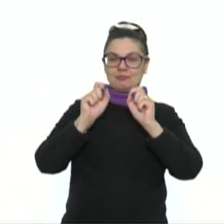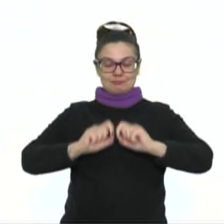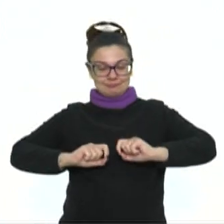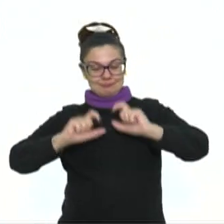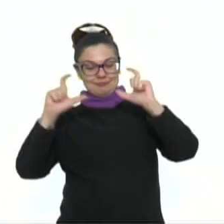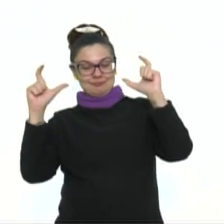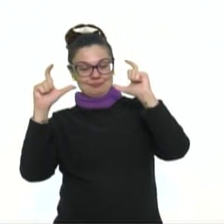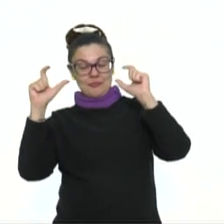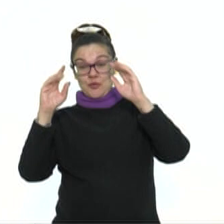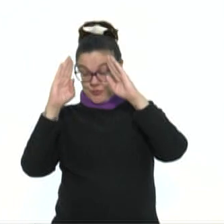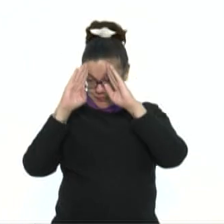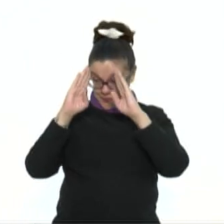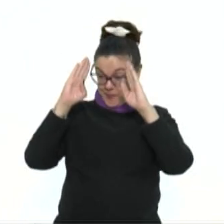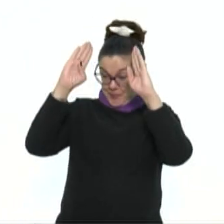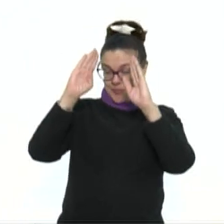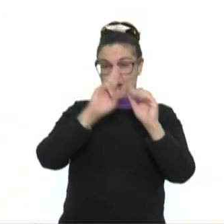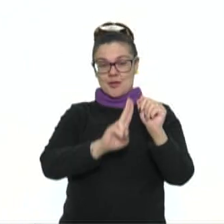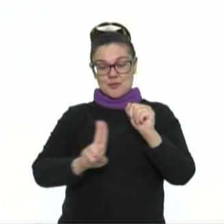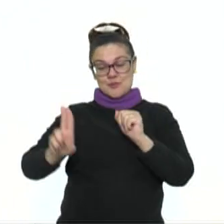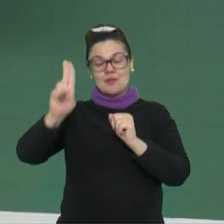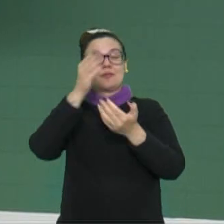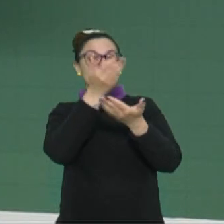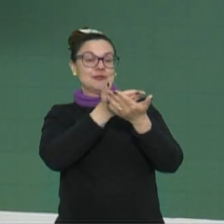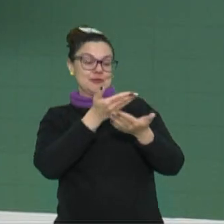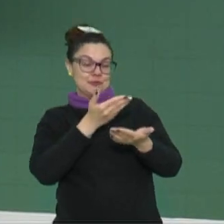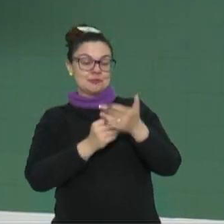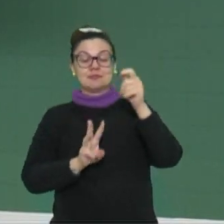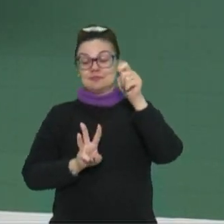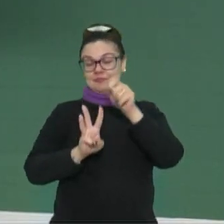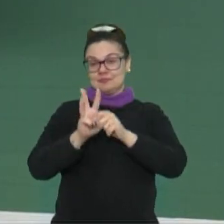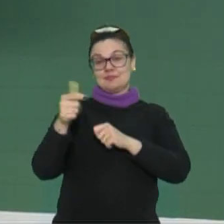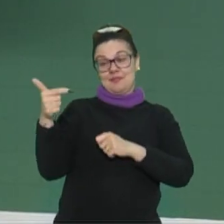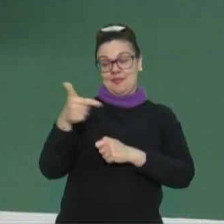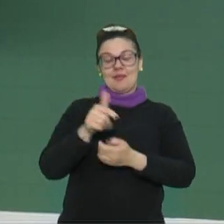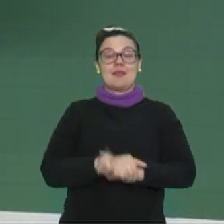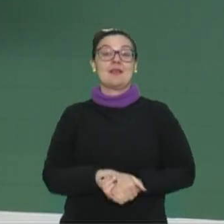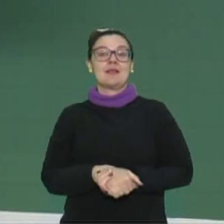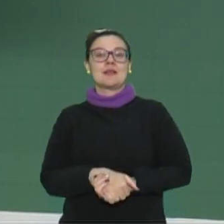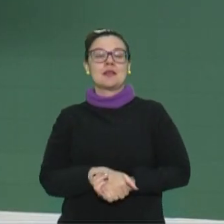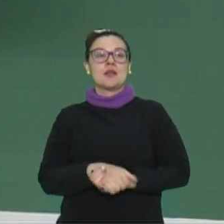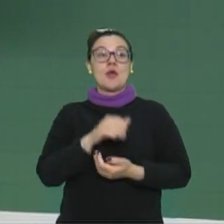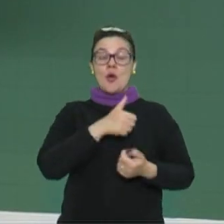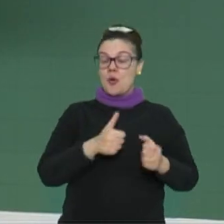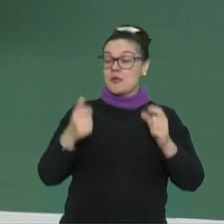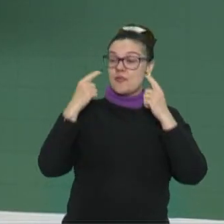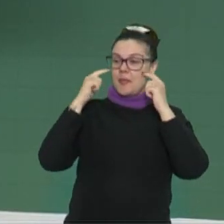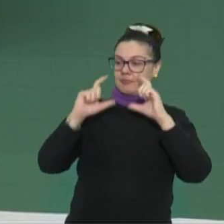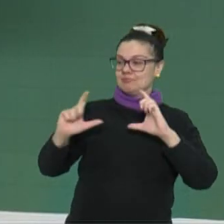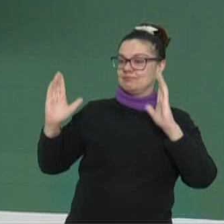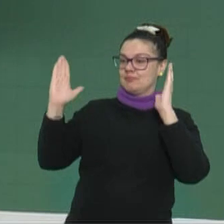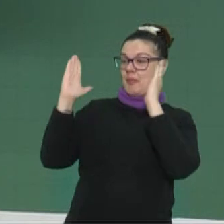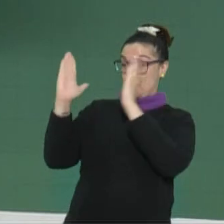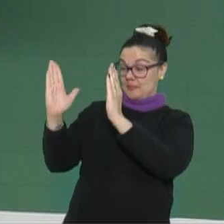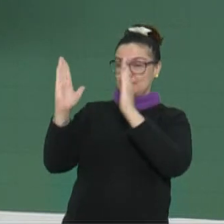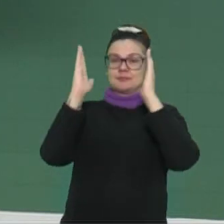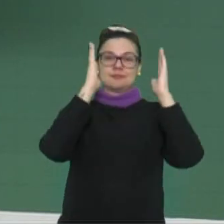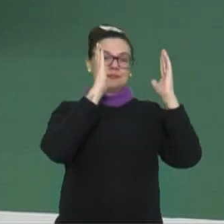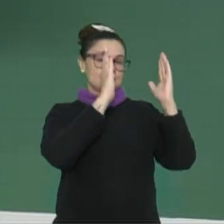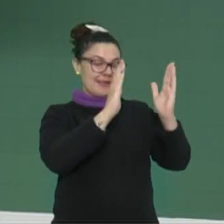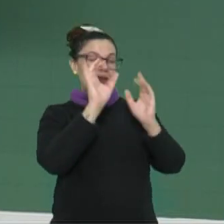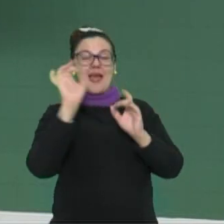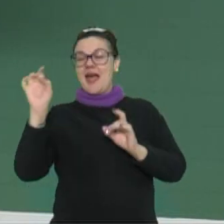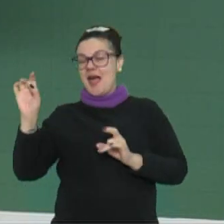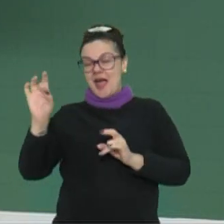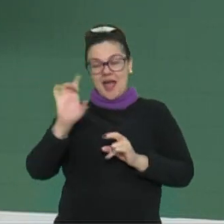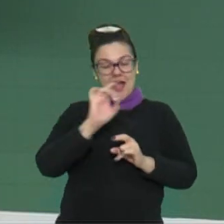principais aspectos trabalhados no trimestre. Então, é para a gente pegar o tema principal de cada aula que nós